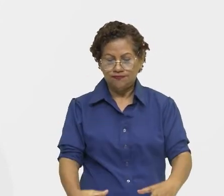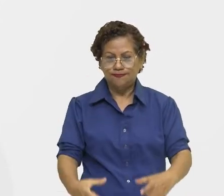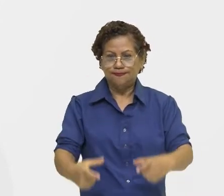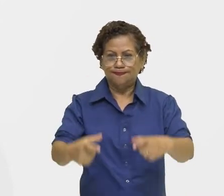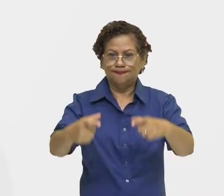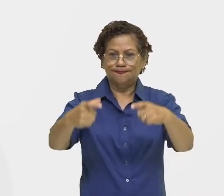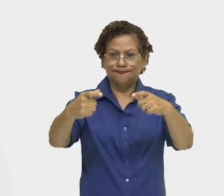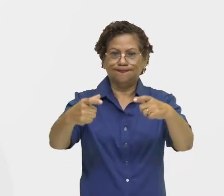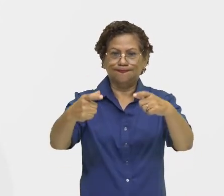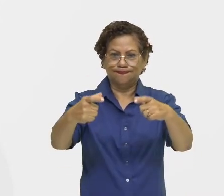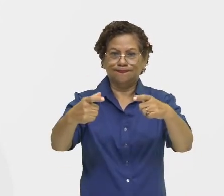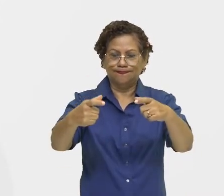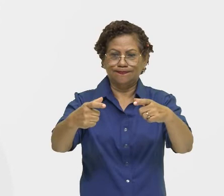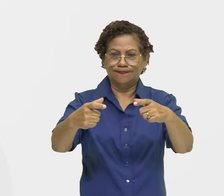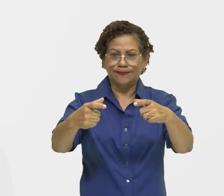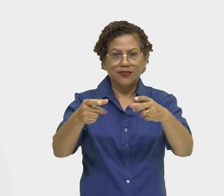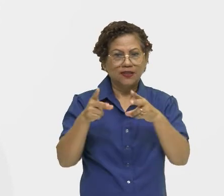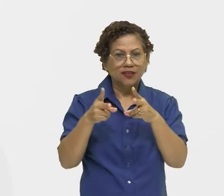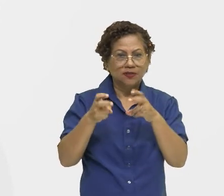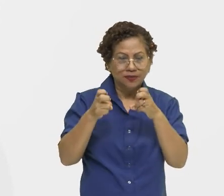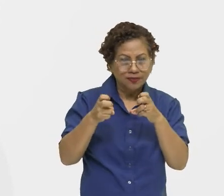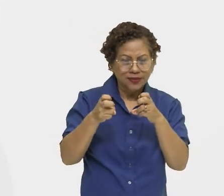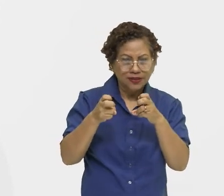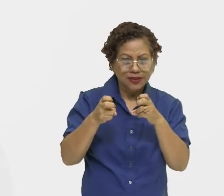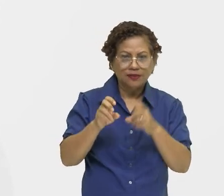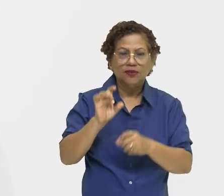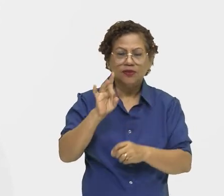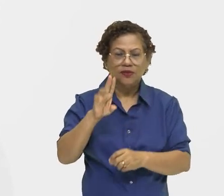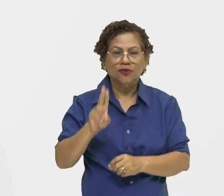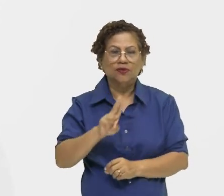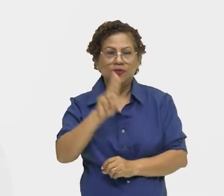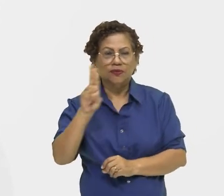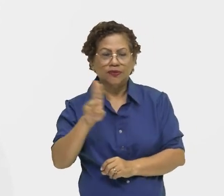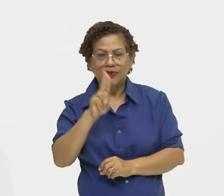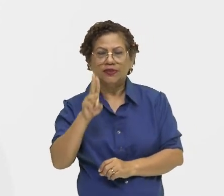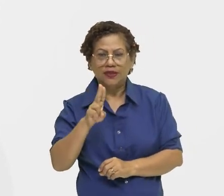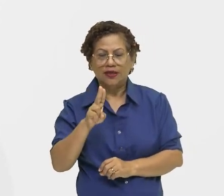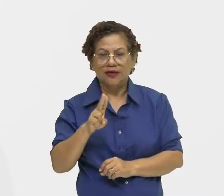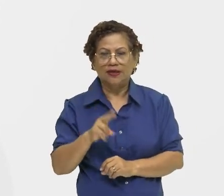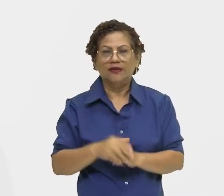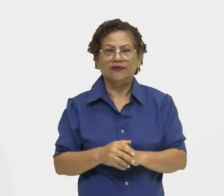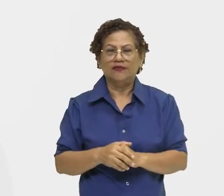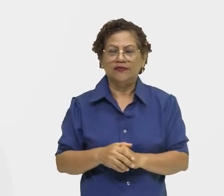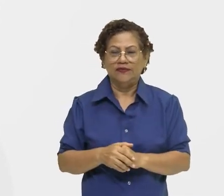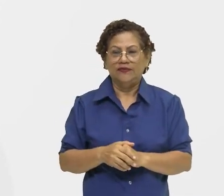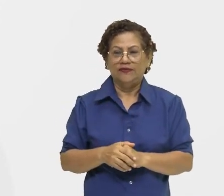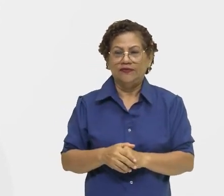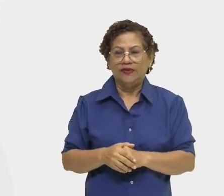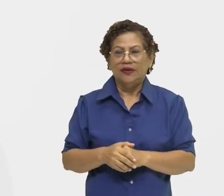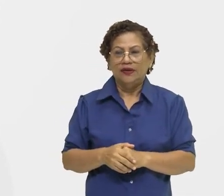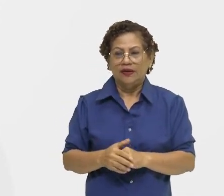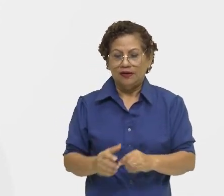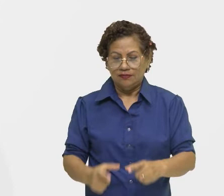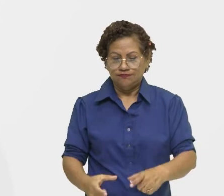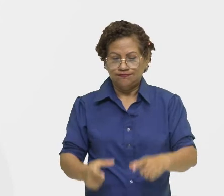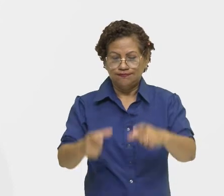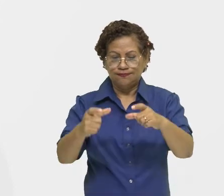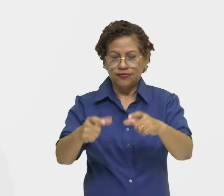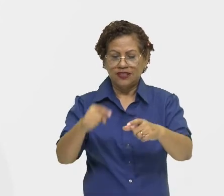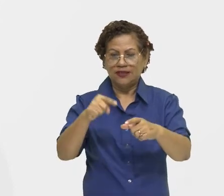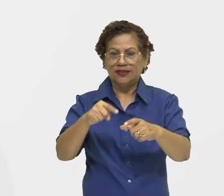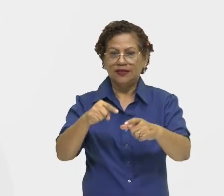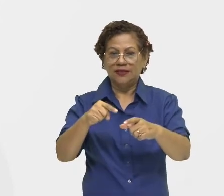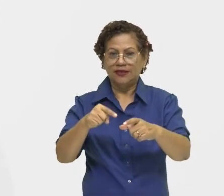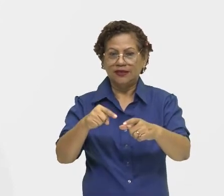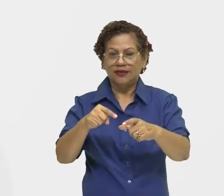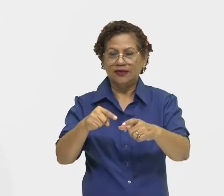Ela era usada para colocar estátuas de deuses e heróis no topo, mas também